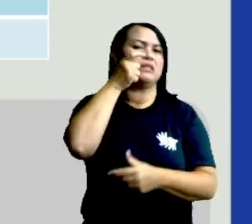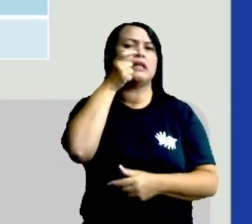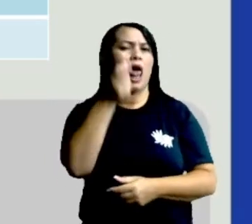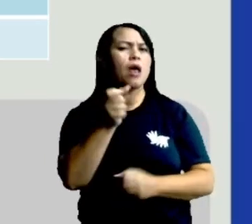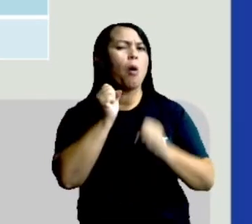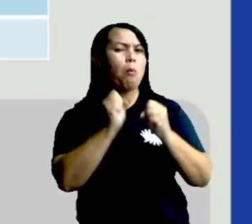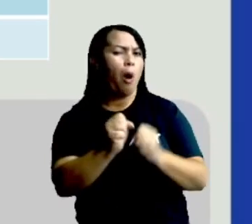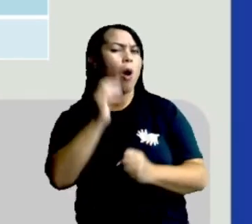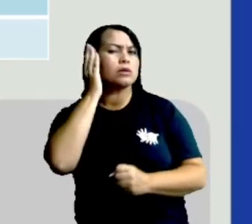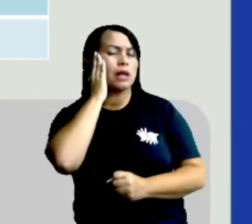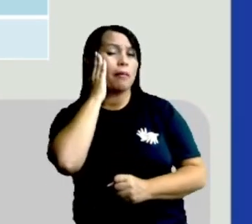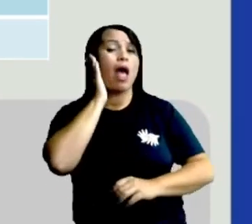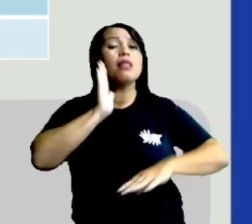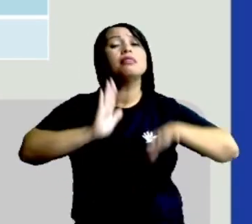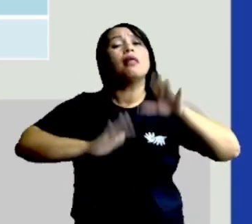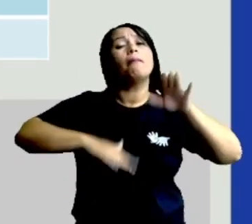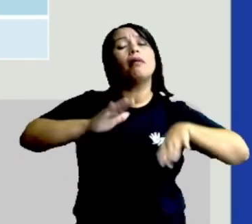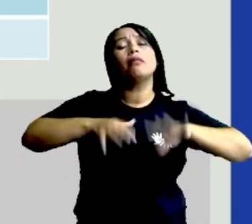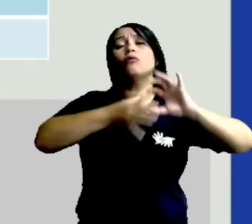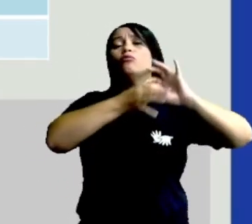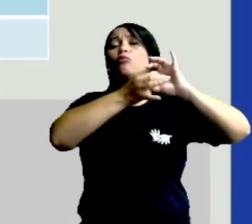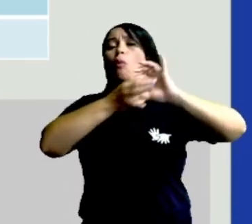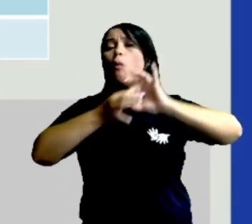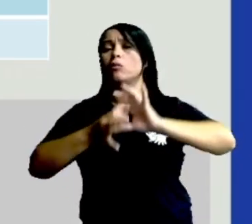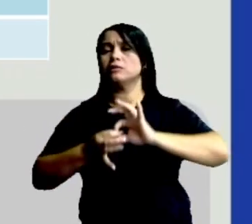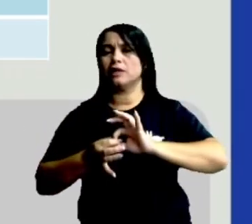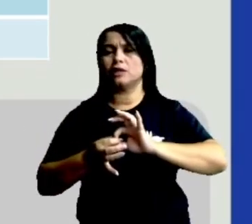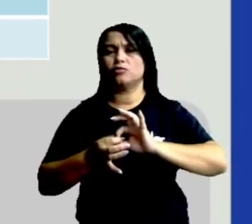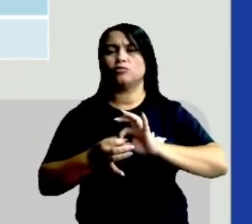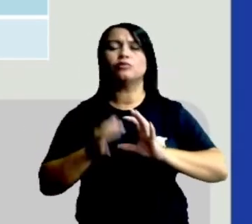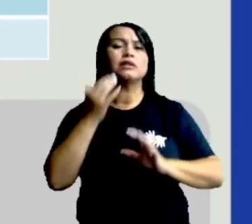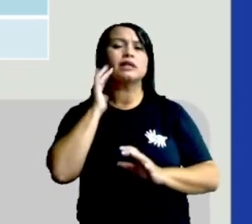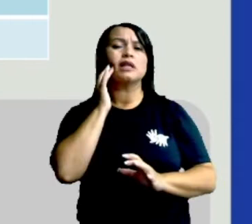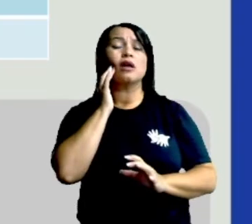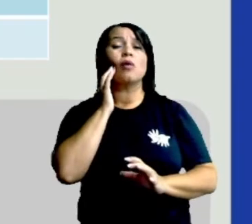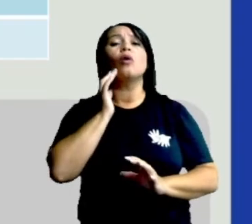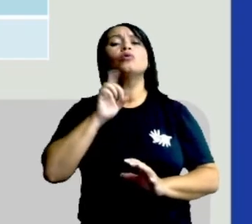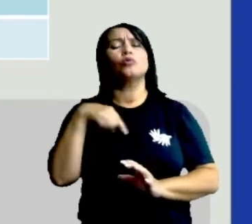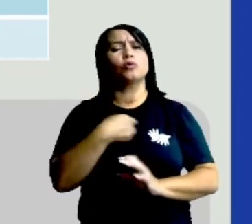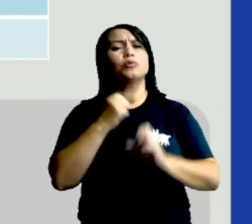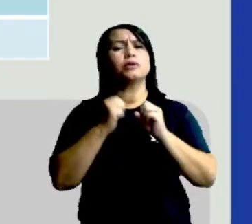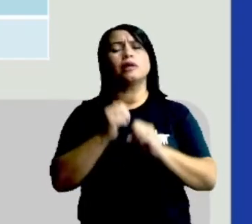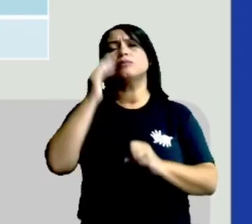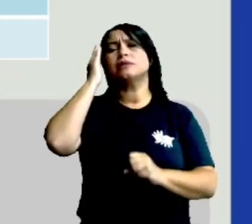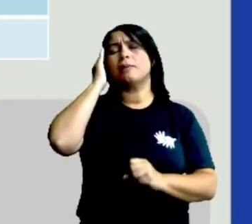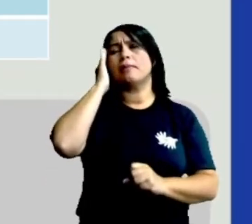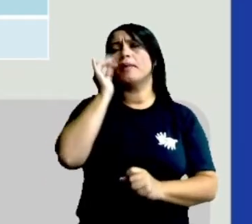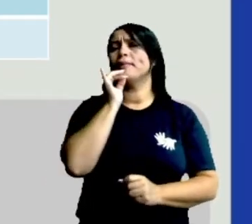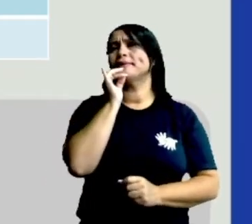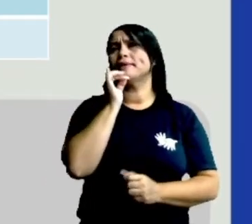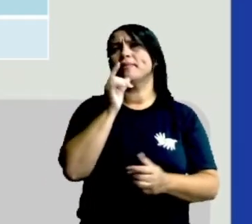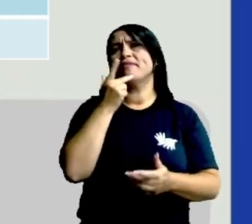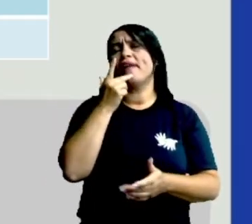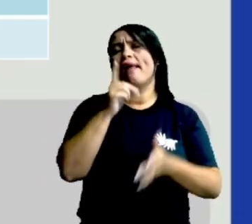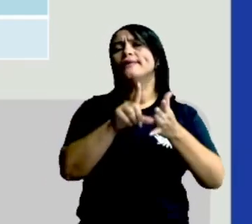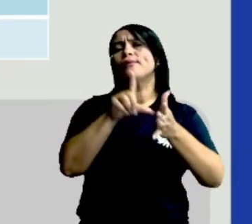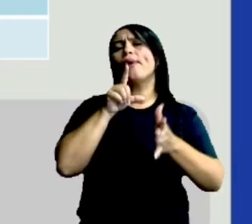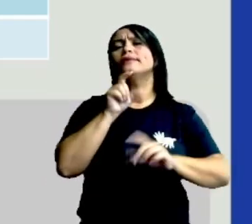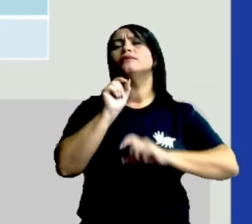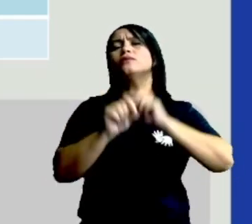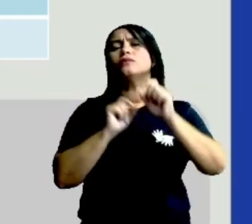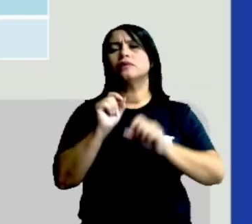posso saber, dependendo do contexto em que a gente está inserido. A gente pode saber, já pode ter sido dito antes, por